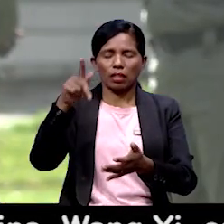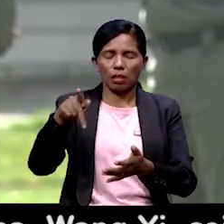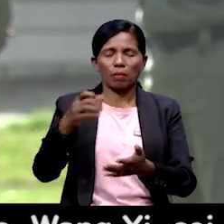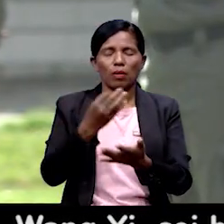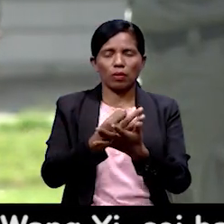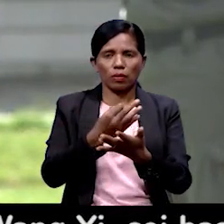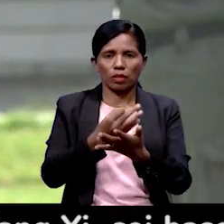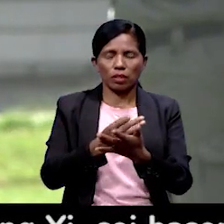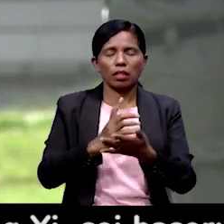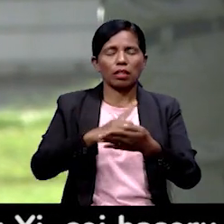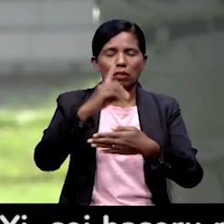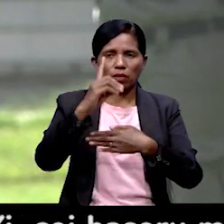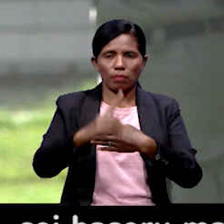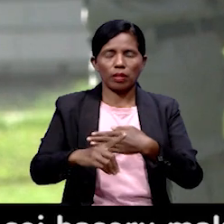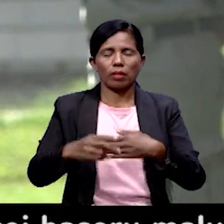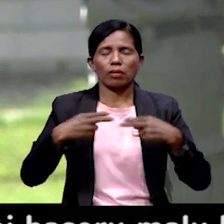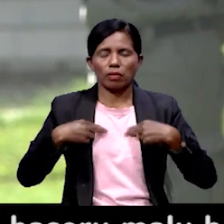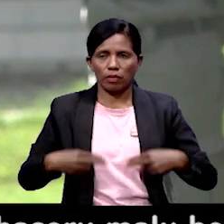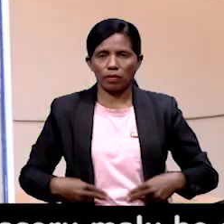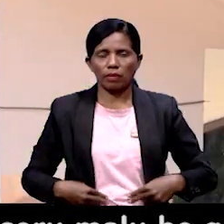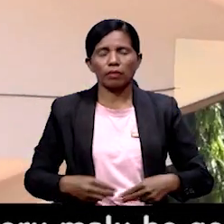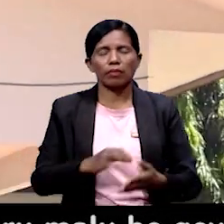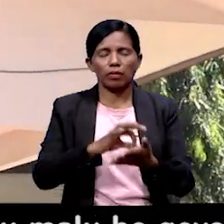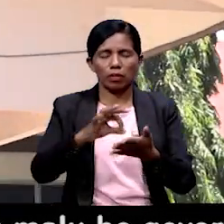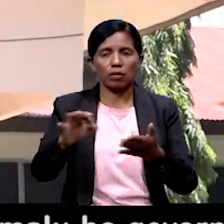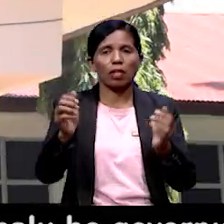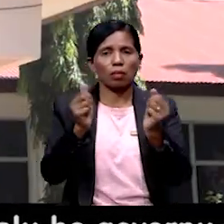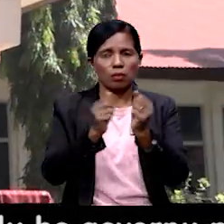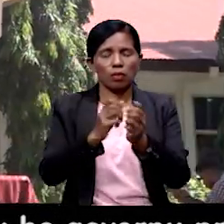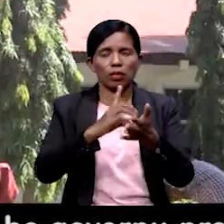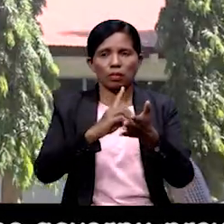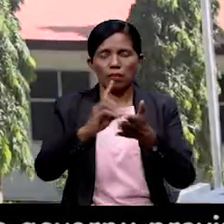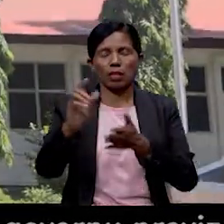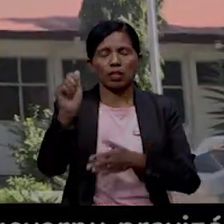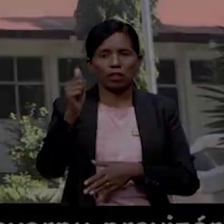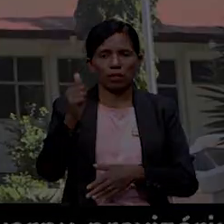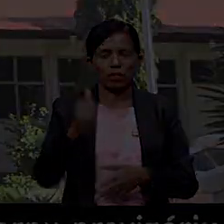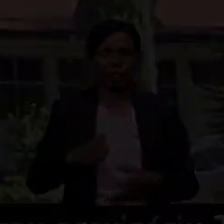kapital umanu formasaun ne sehalau durante semana sanulu Justiniano Nano ZMN.